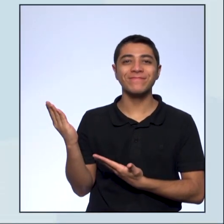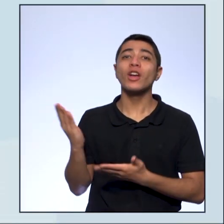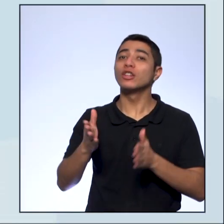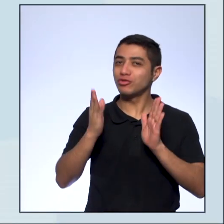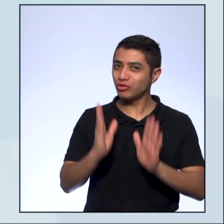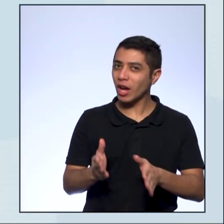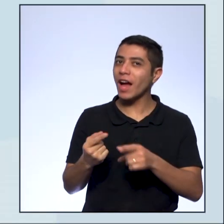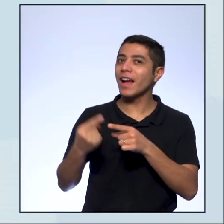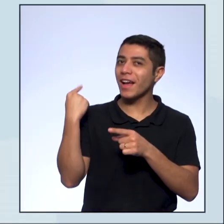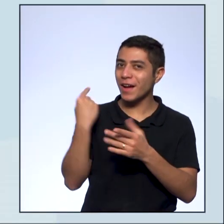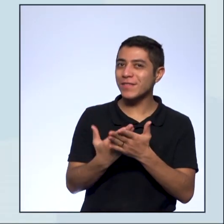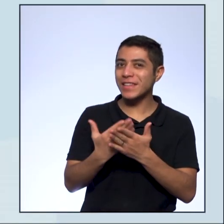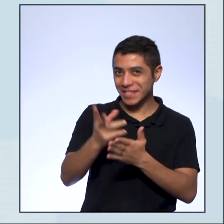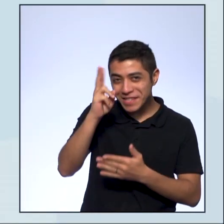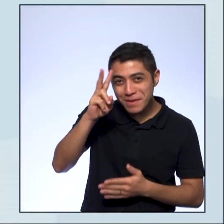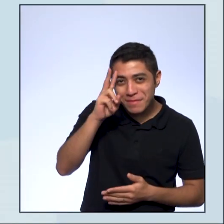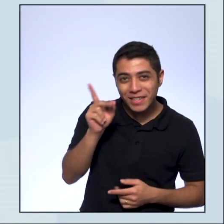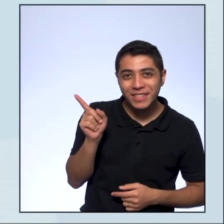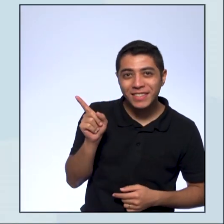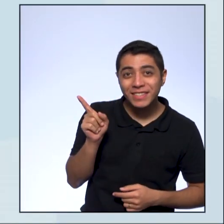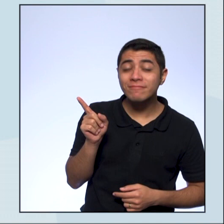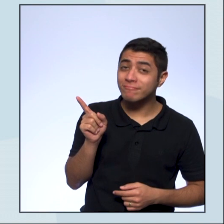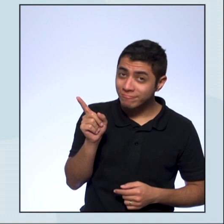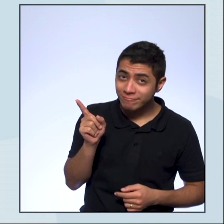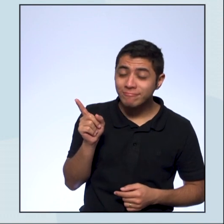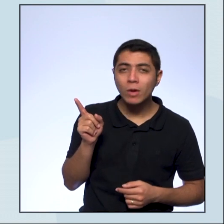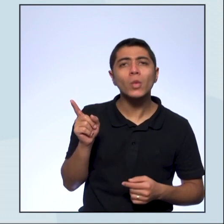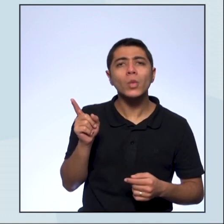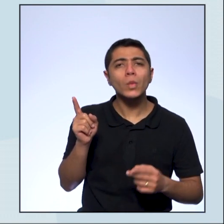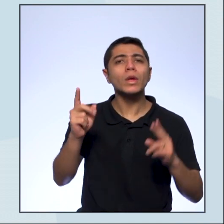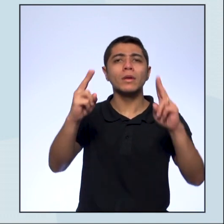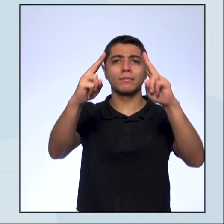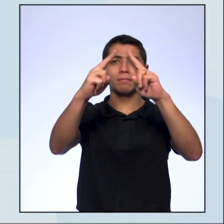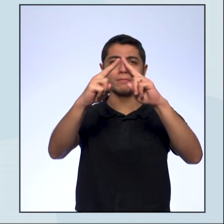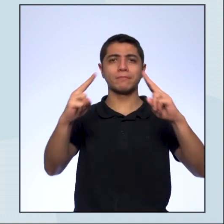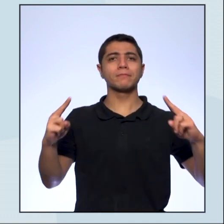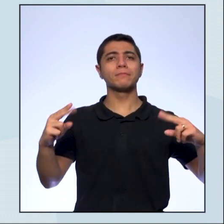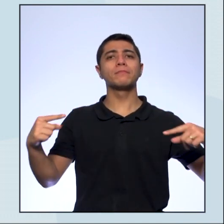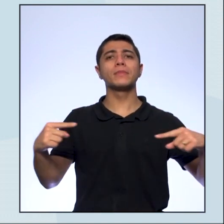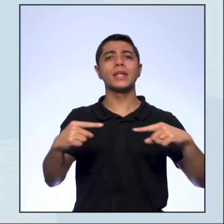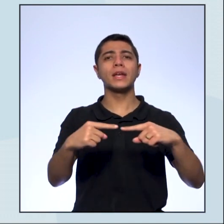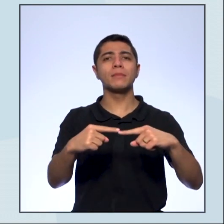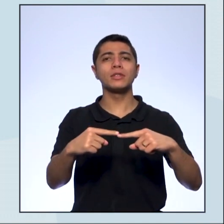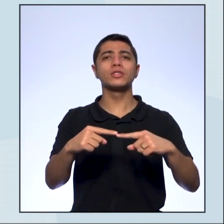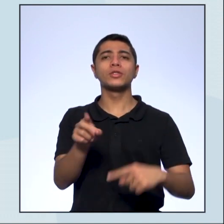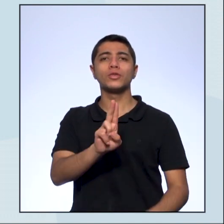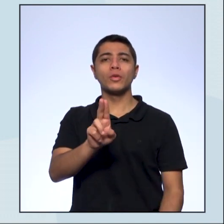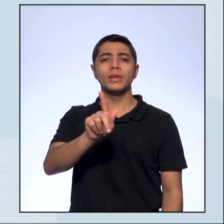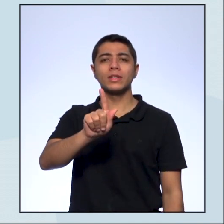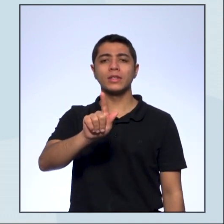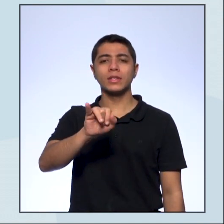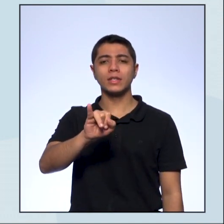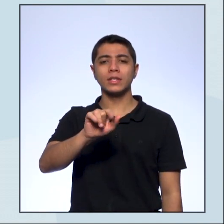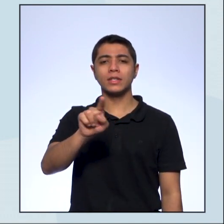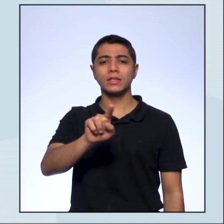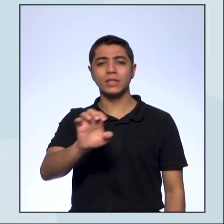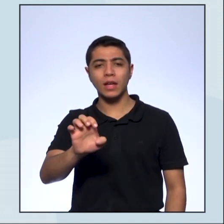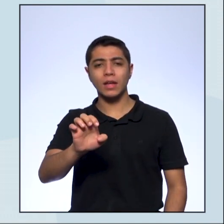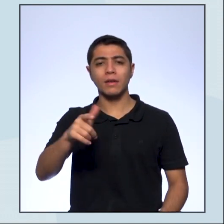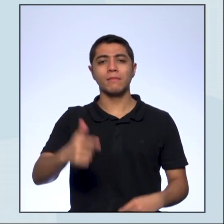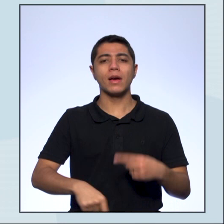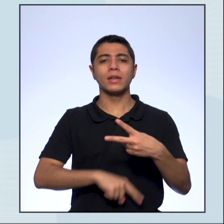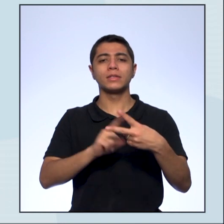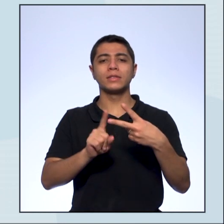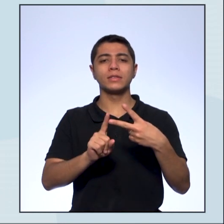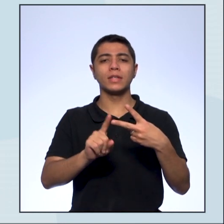Vocês estão lembrados dela? Então, são as pirâmides do complexo de Gizé e Dahur, que é um patrimônio mundial